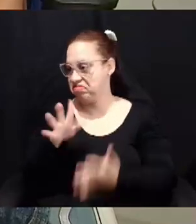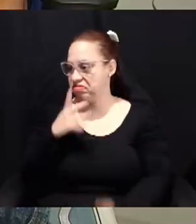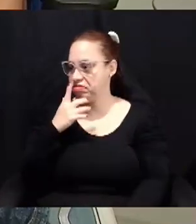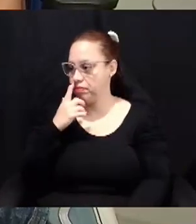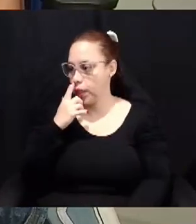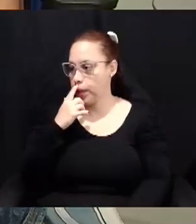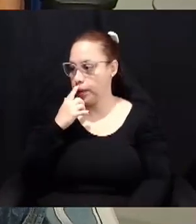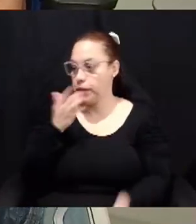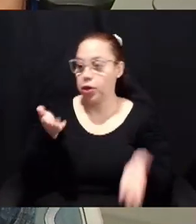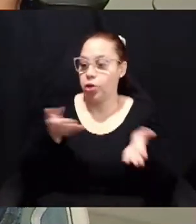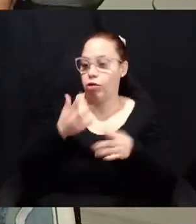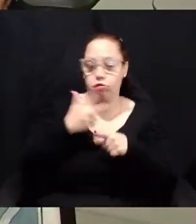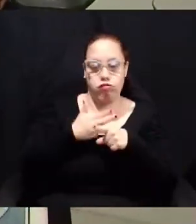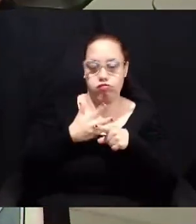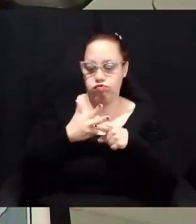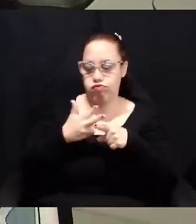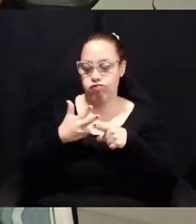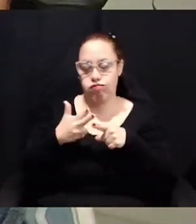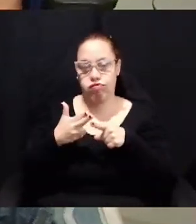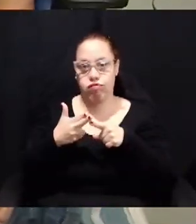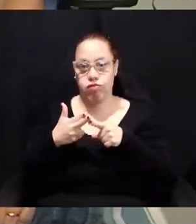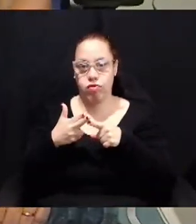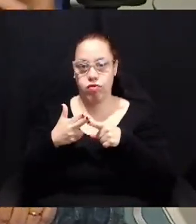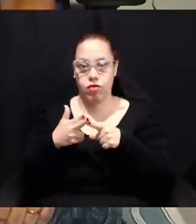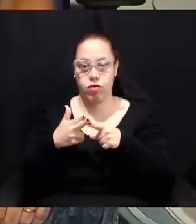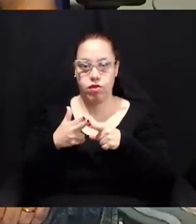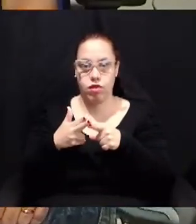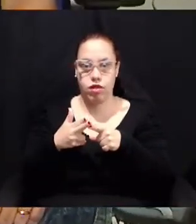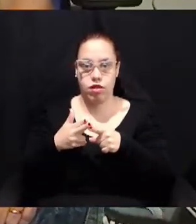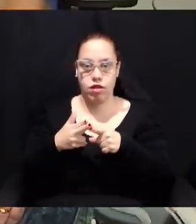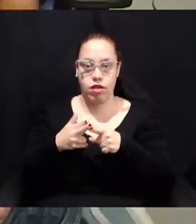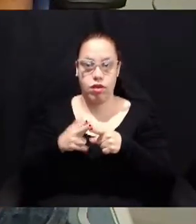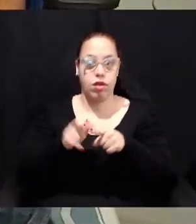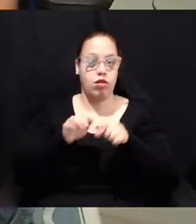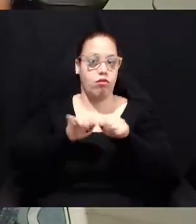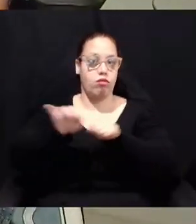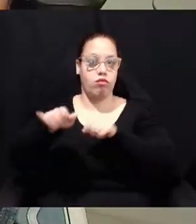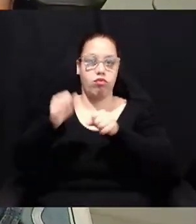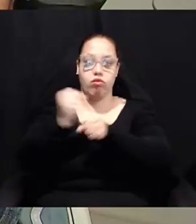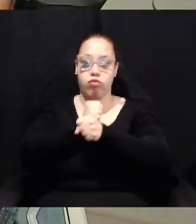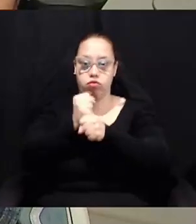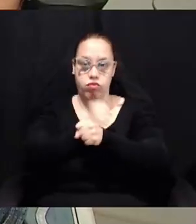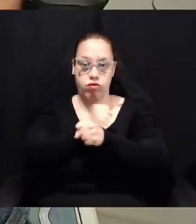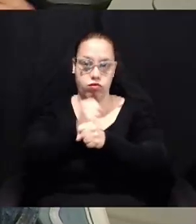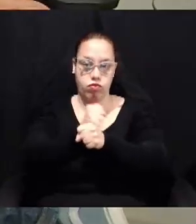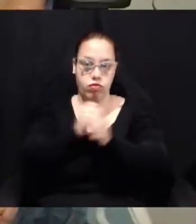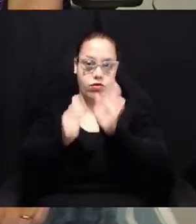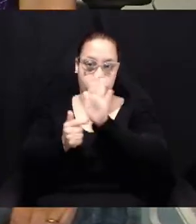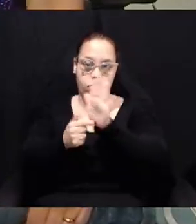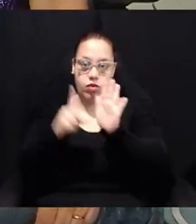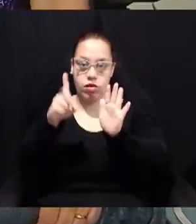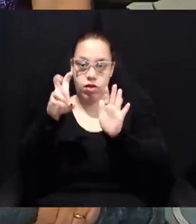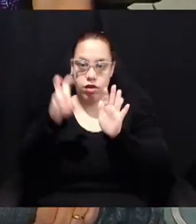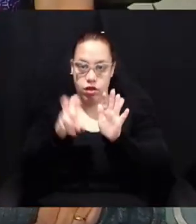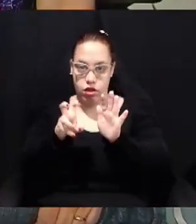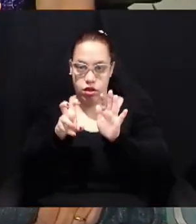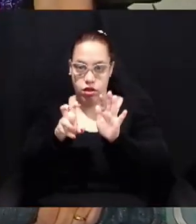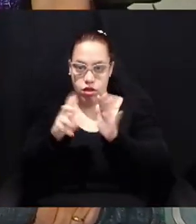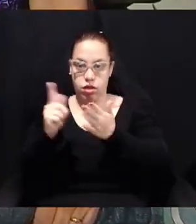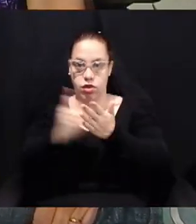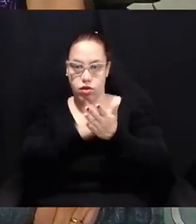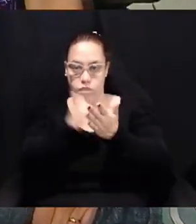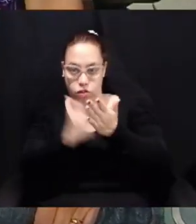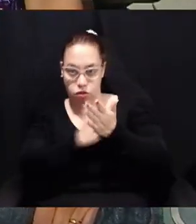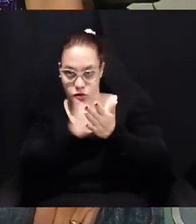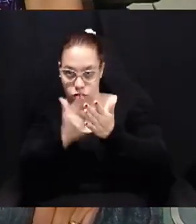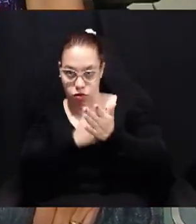que tá, assim, em livros didáticos para todo lado, assim. Todo ano eu licencio para, sei lá, 15 livros didáticos do